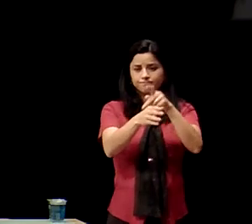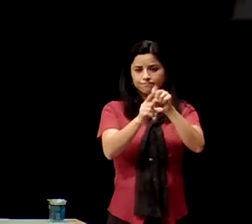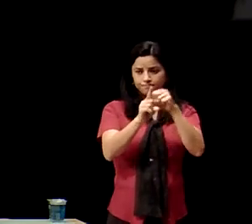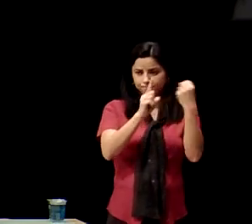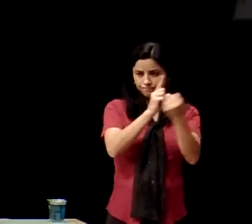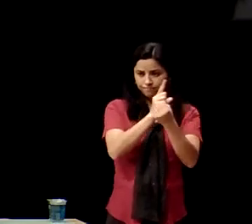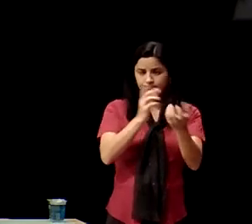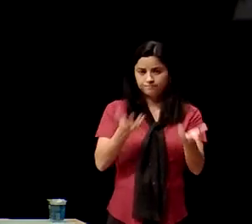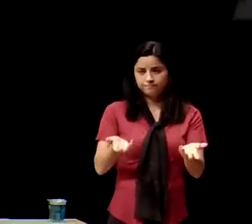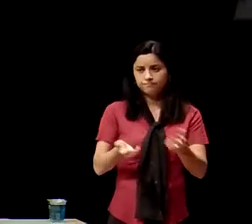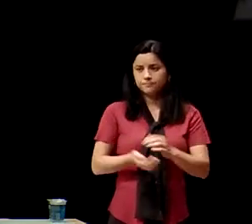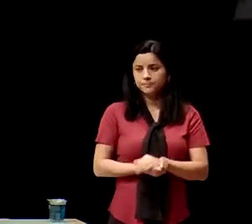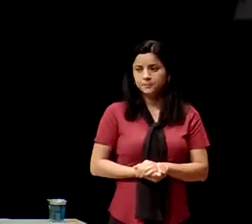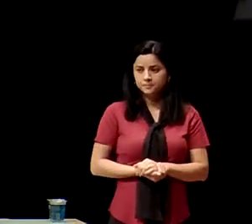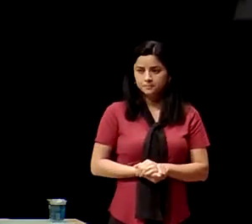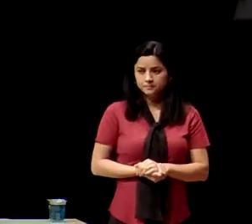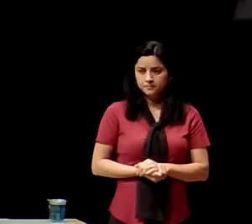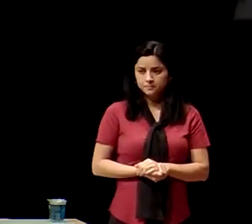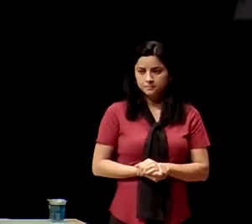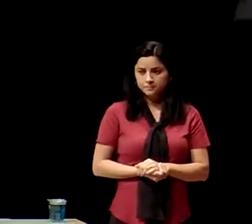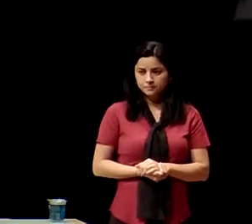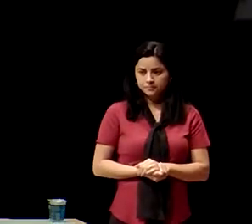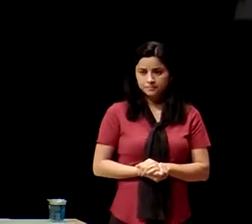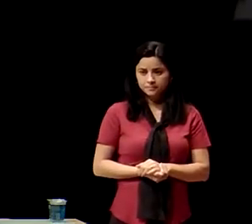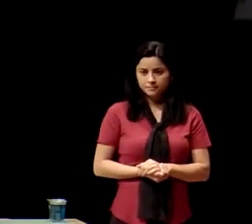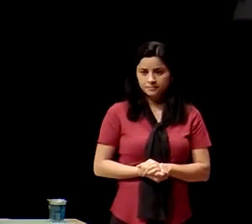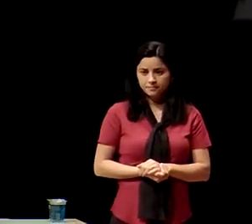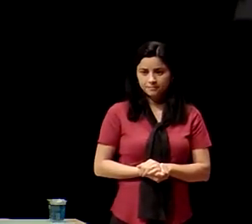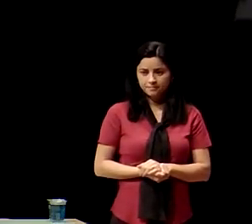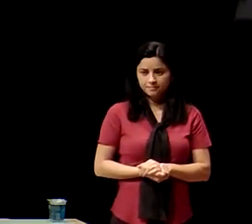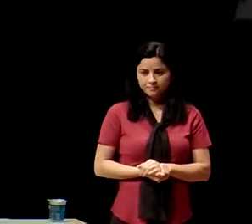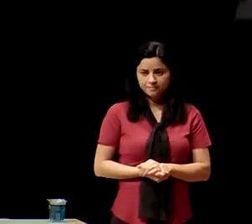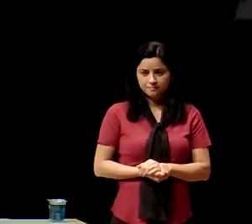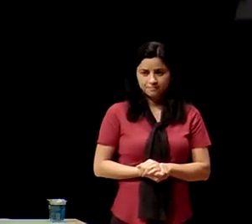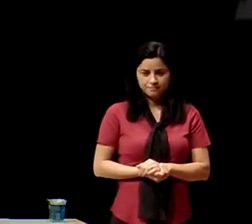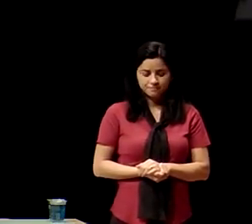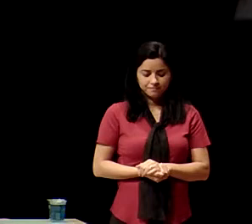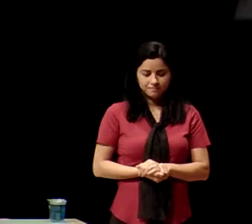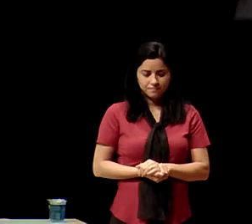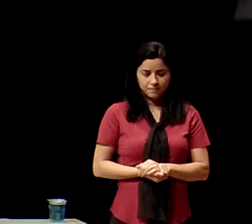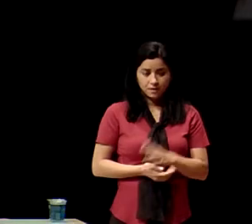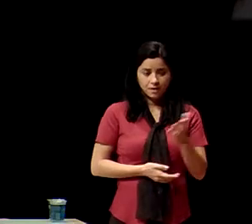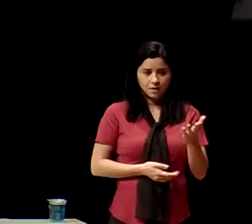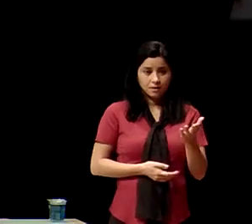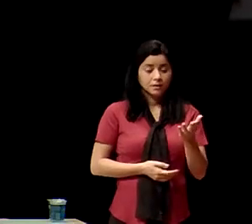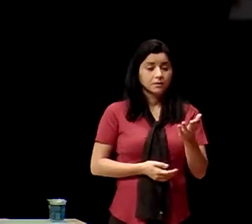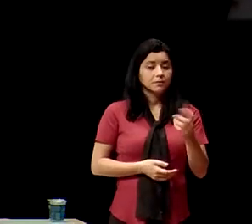social. And its theoretical basis. E para suas bases de